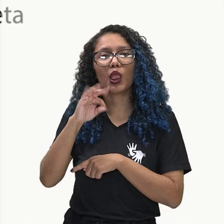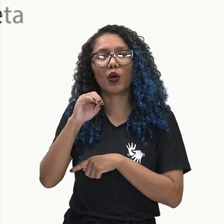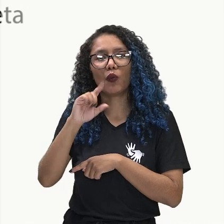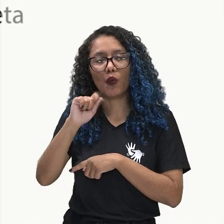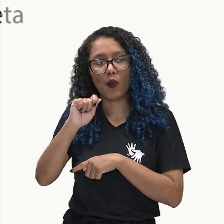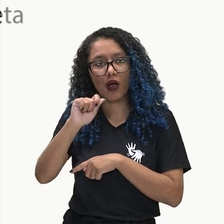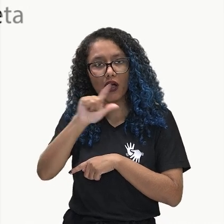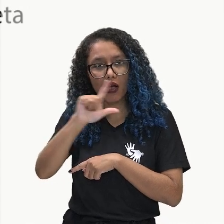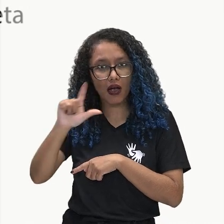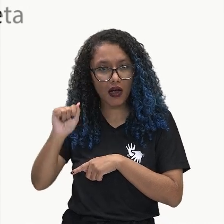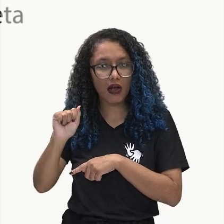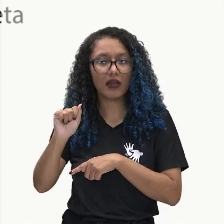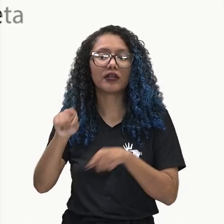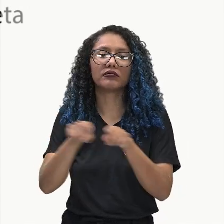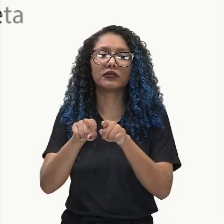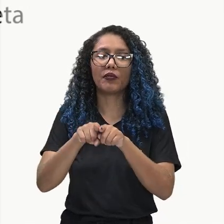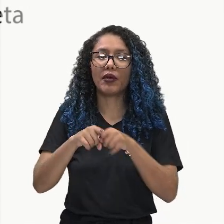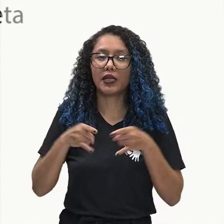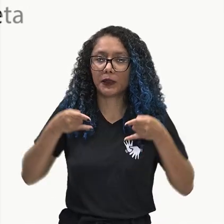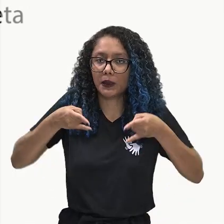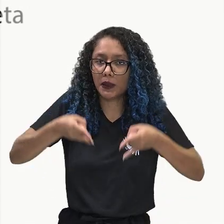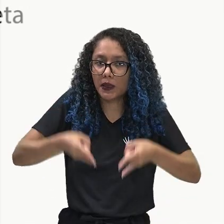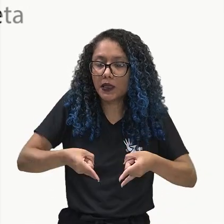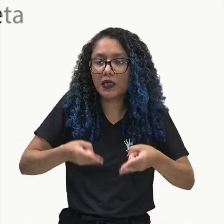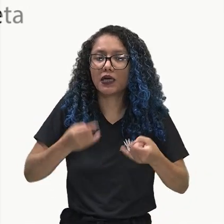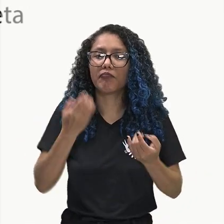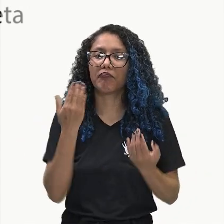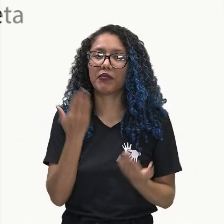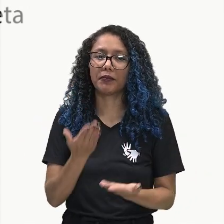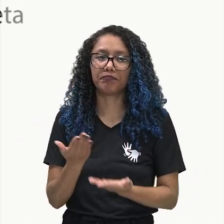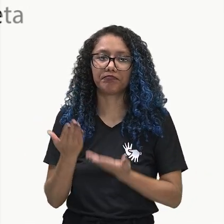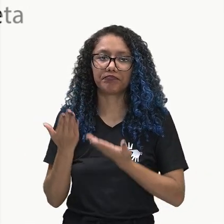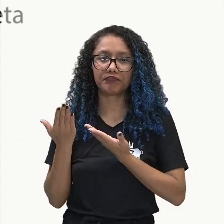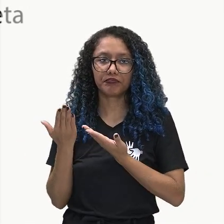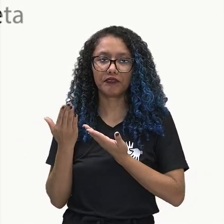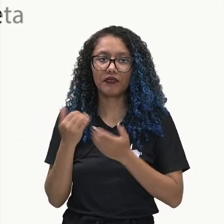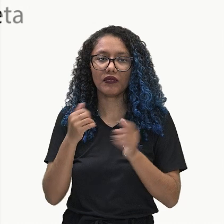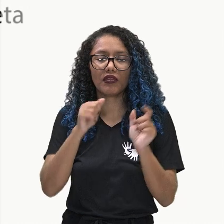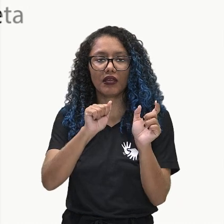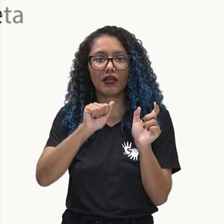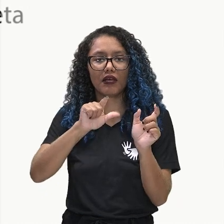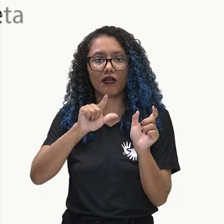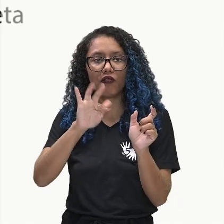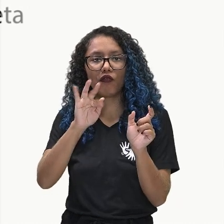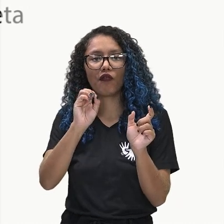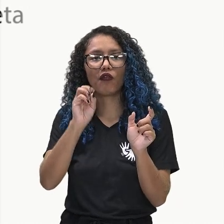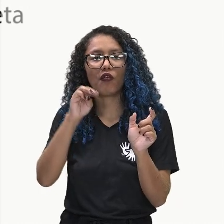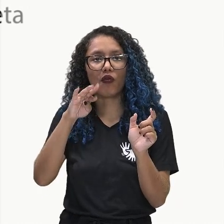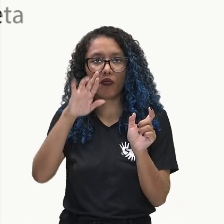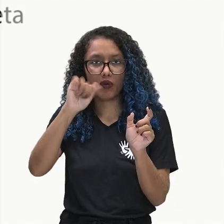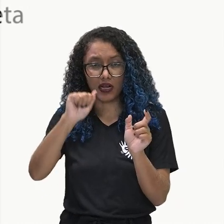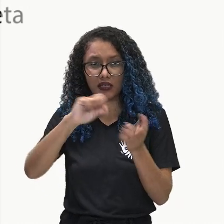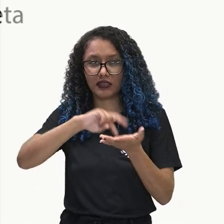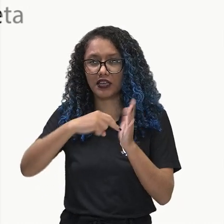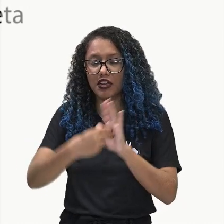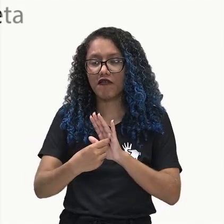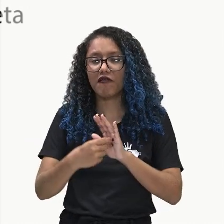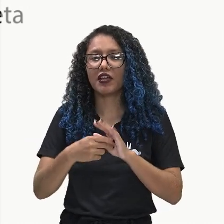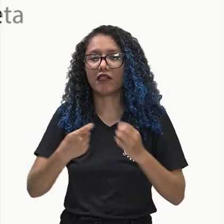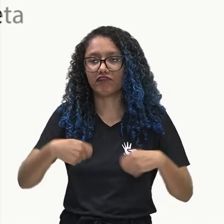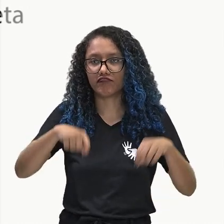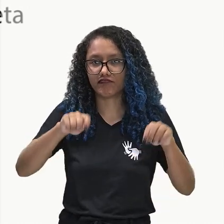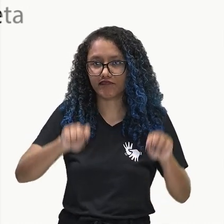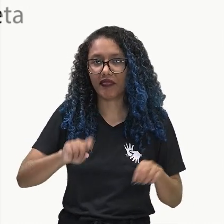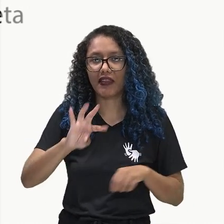de uma forma geral, la alfombra, que vai ser o tapete, el bolso